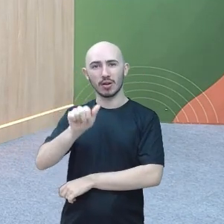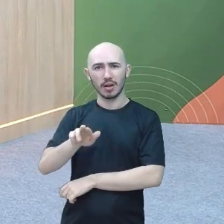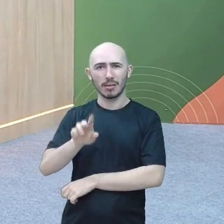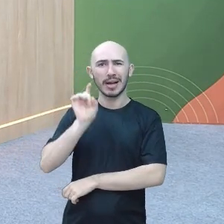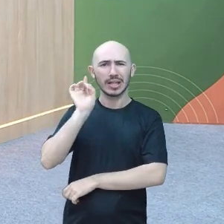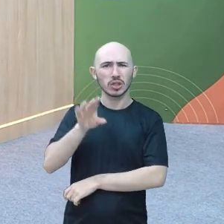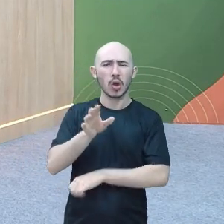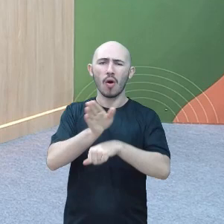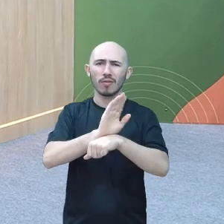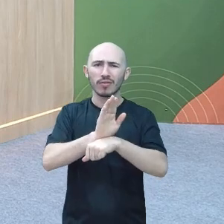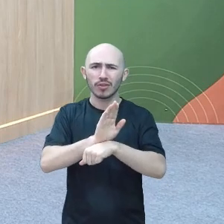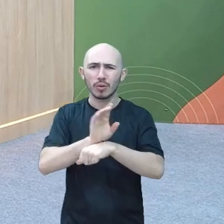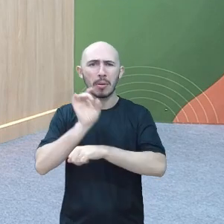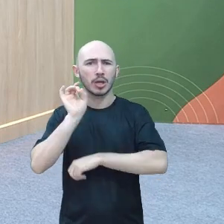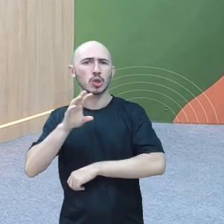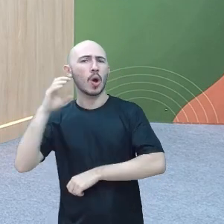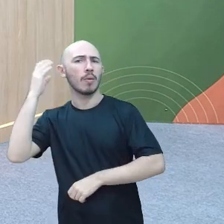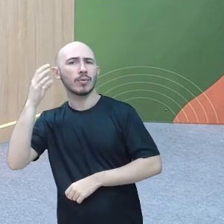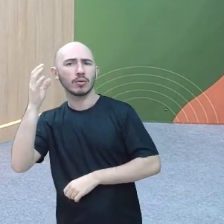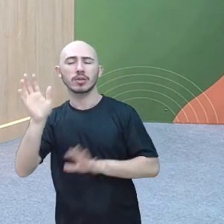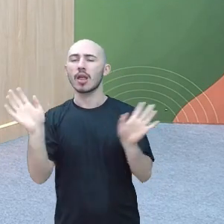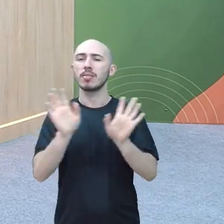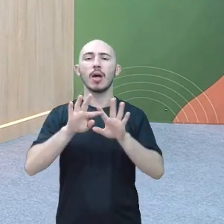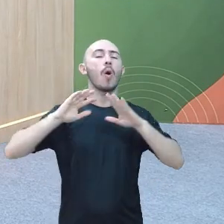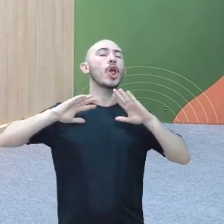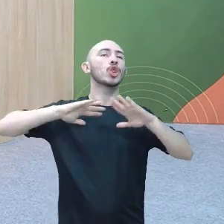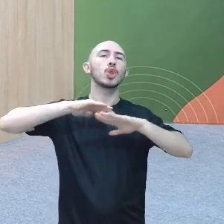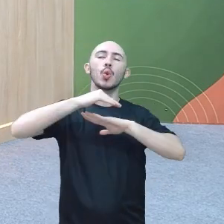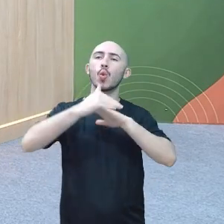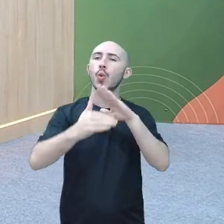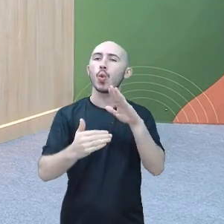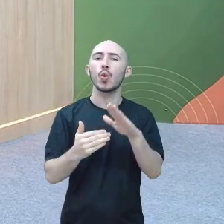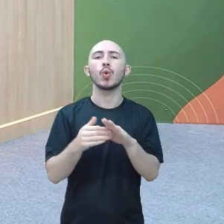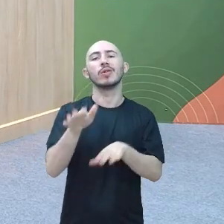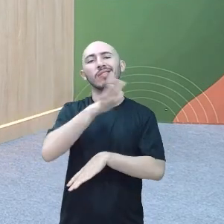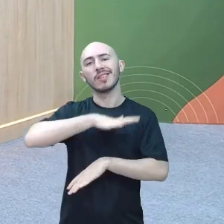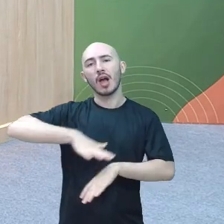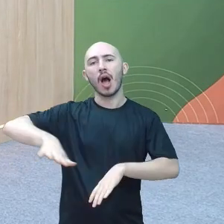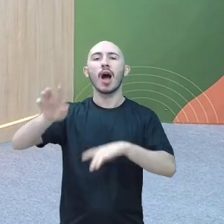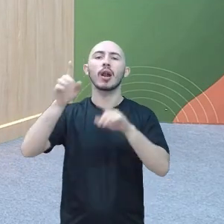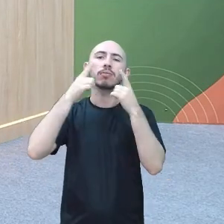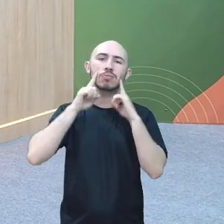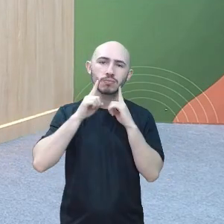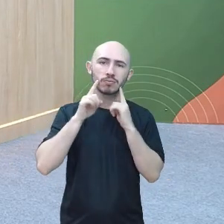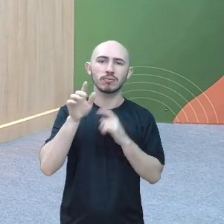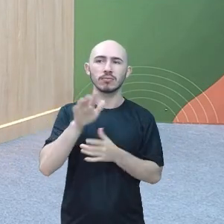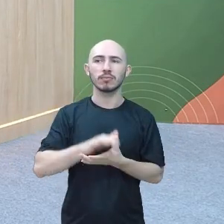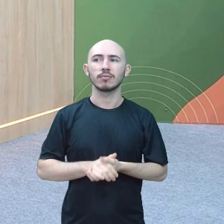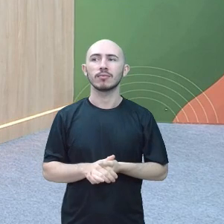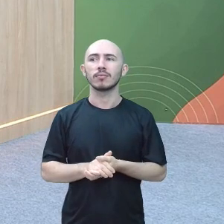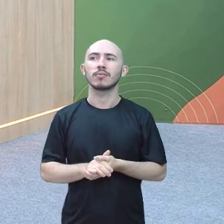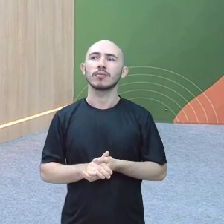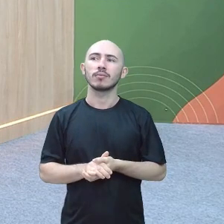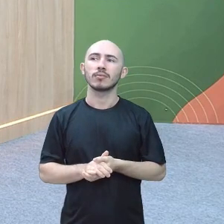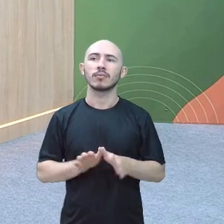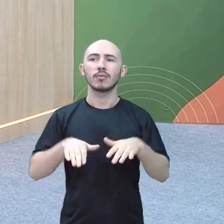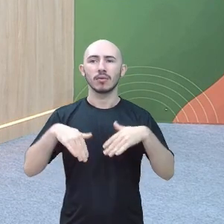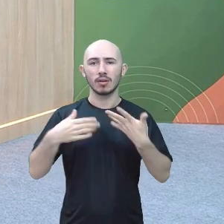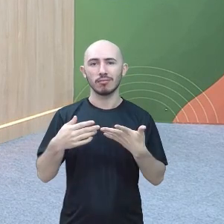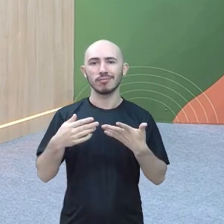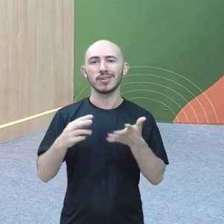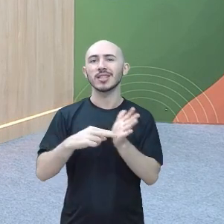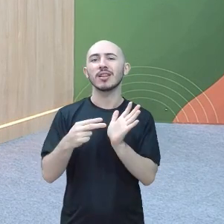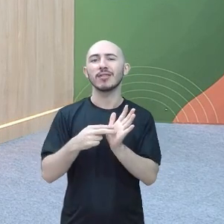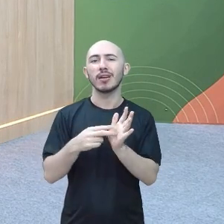só música, é tudo que se refere a drama. É dorama porque eles não conseguem falar drama, né?